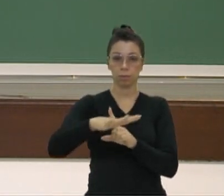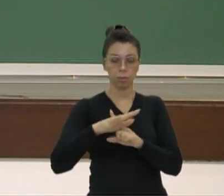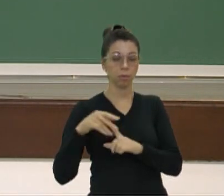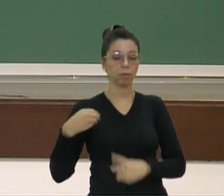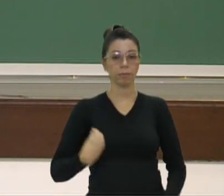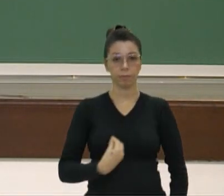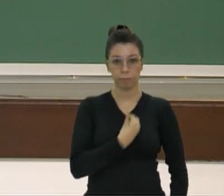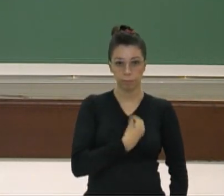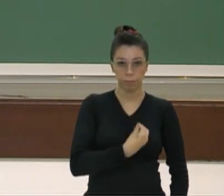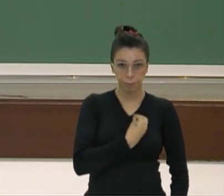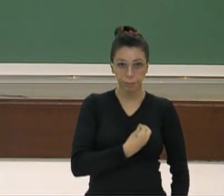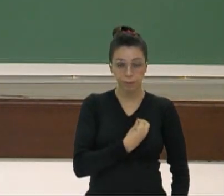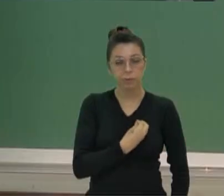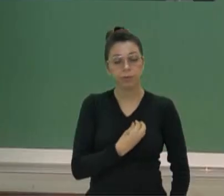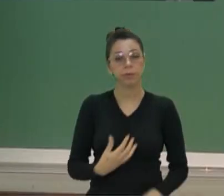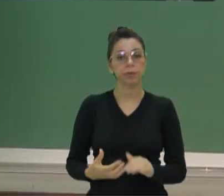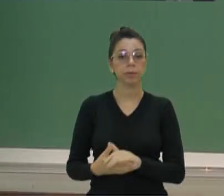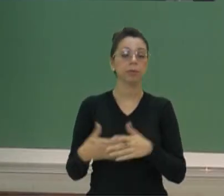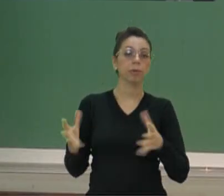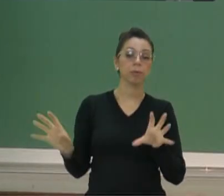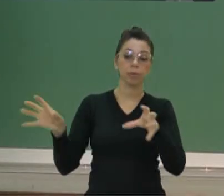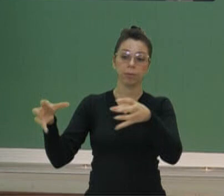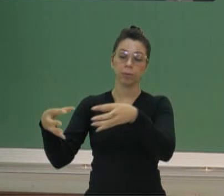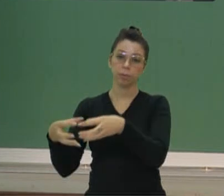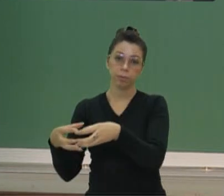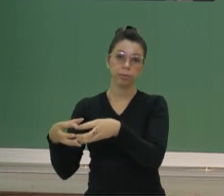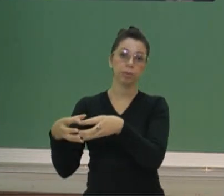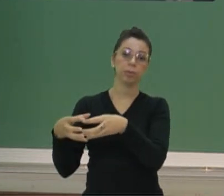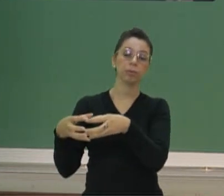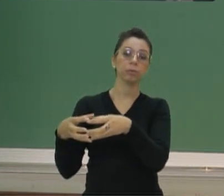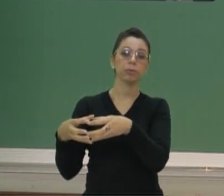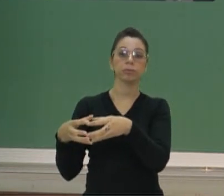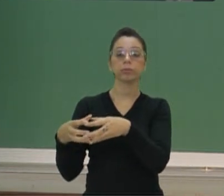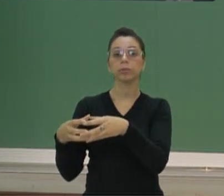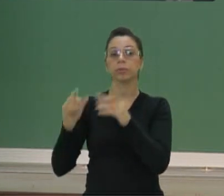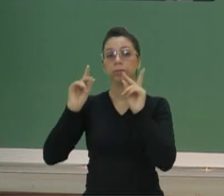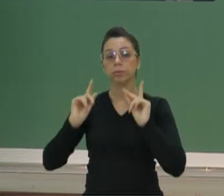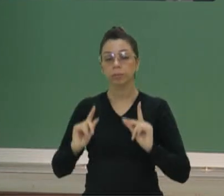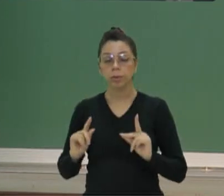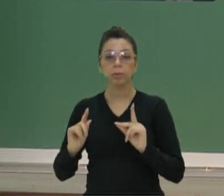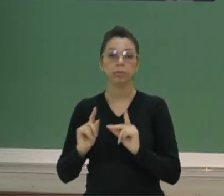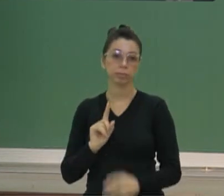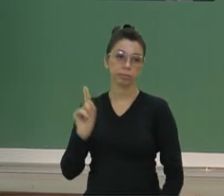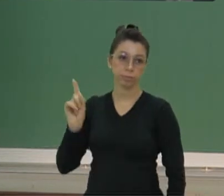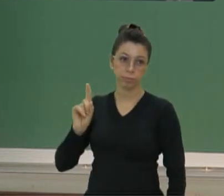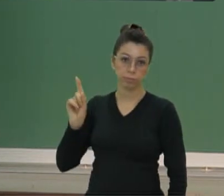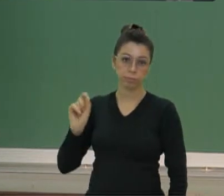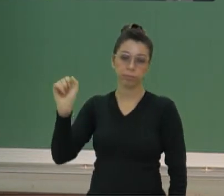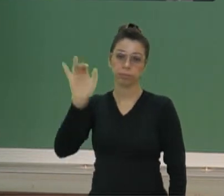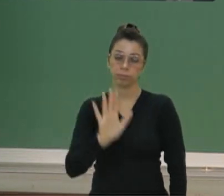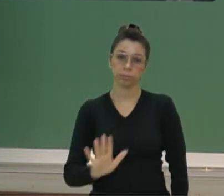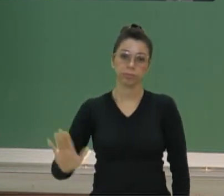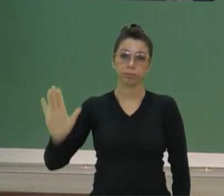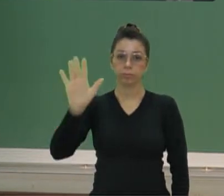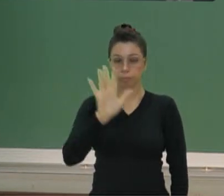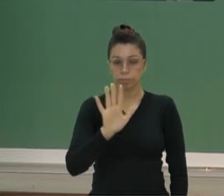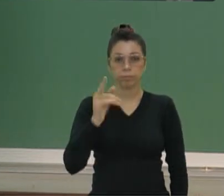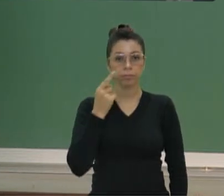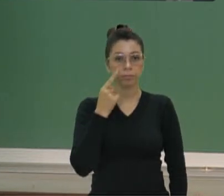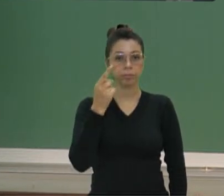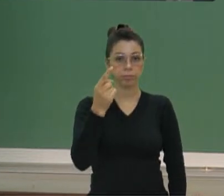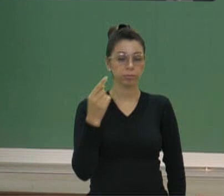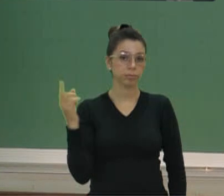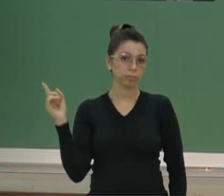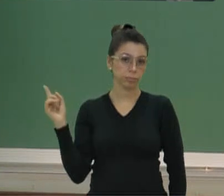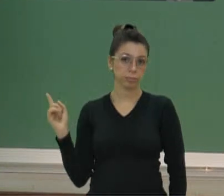se estabelece a noção de uma coletividade, grupamento humano que se coloca aqui. Esta imagem destacada exatamente